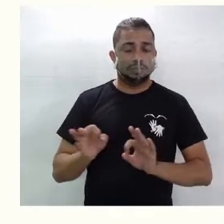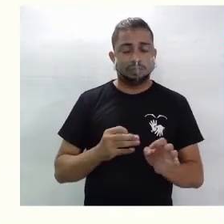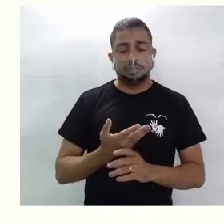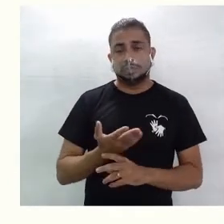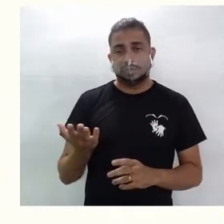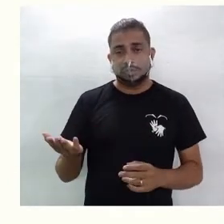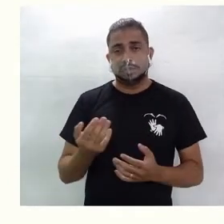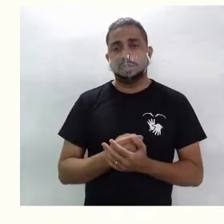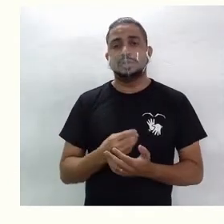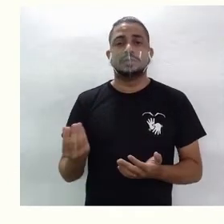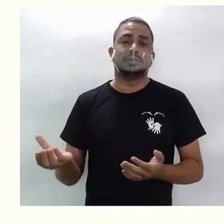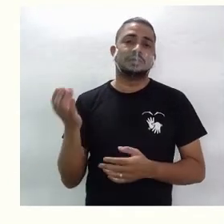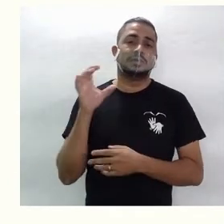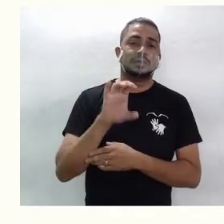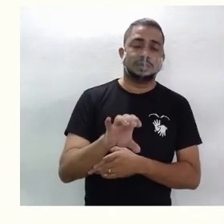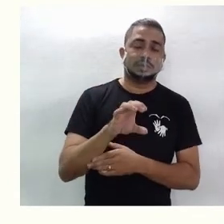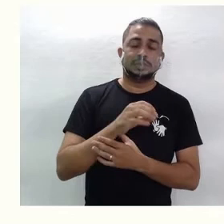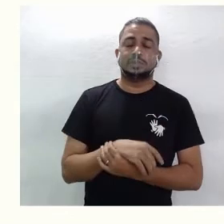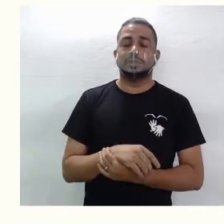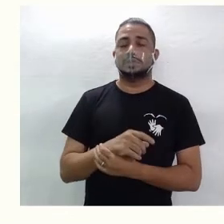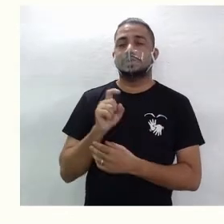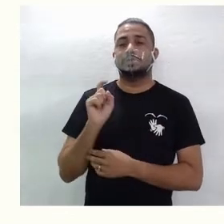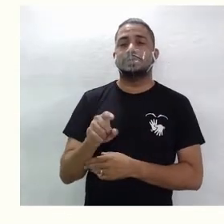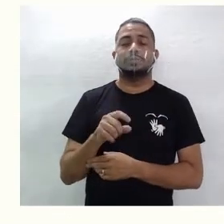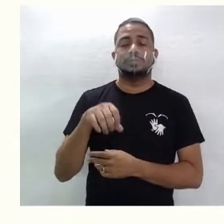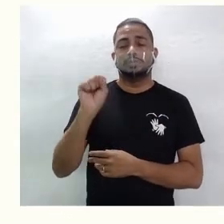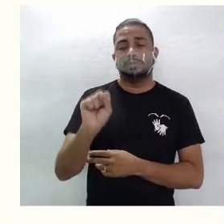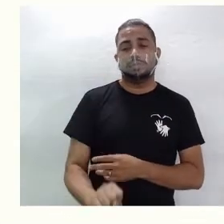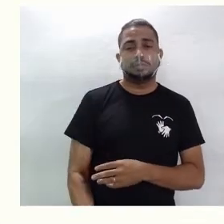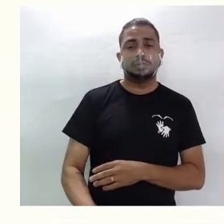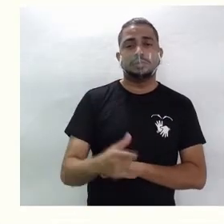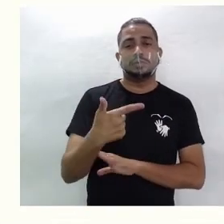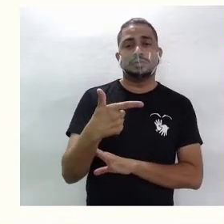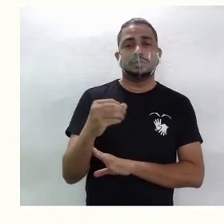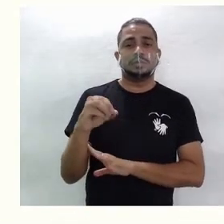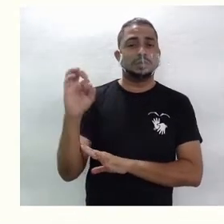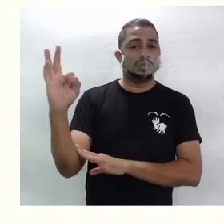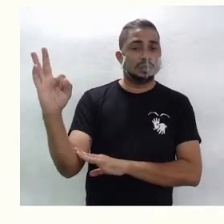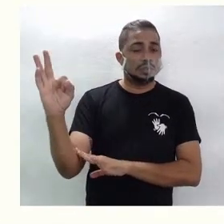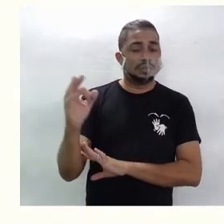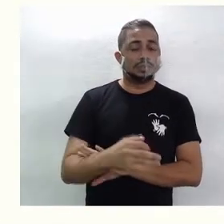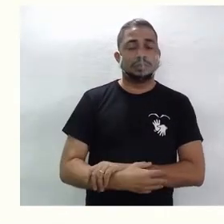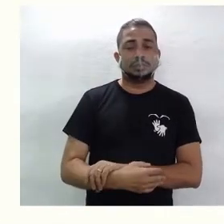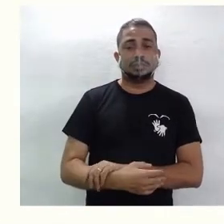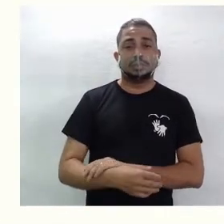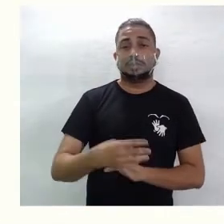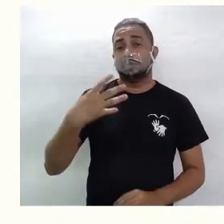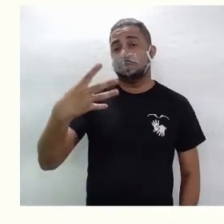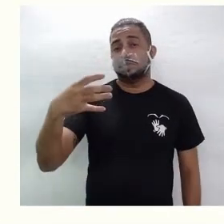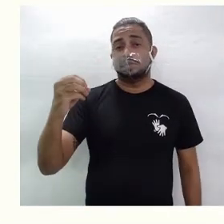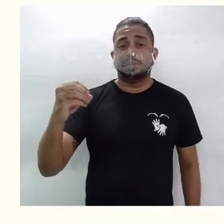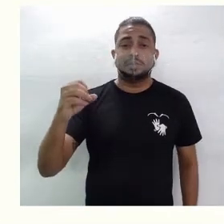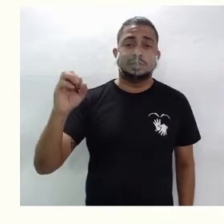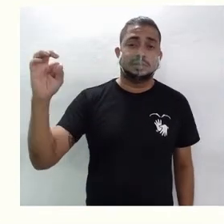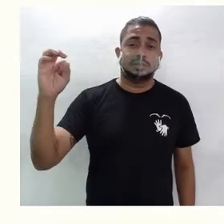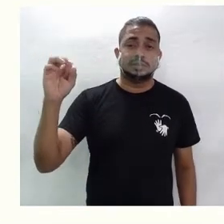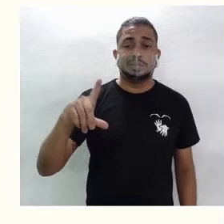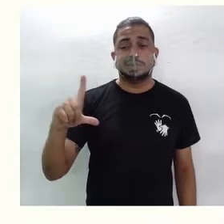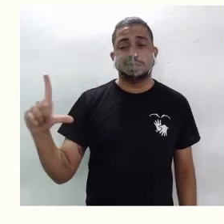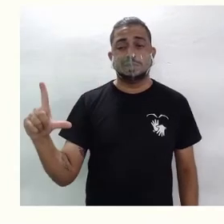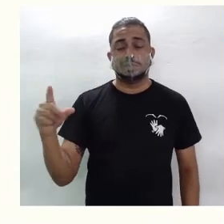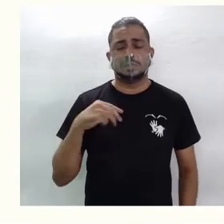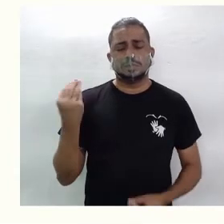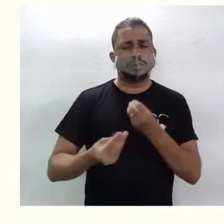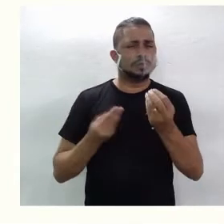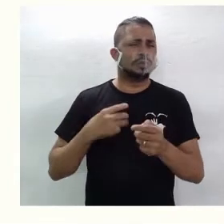eu coloquei assim, que o ponto sul é 20 graus, tá? E 40 graus a leste. Mas como foi que eu